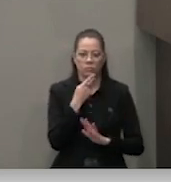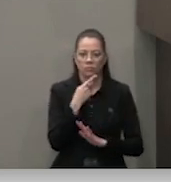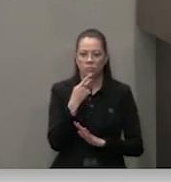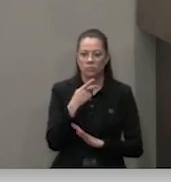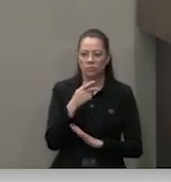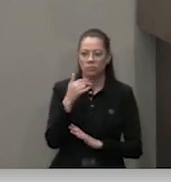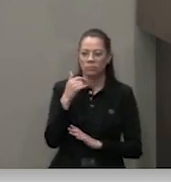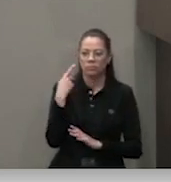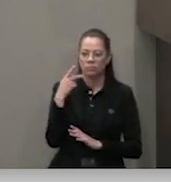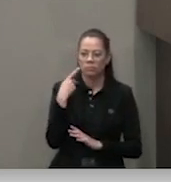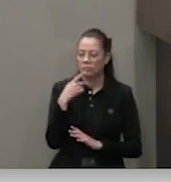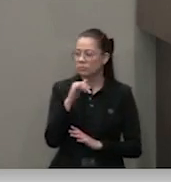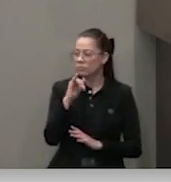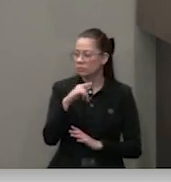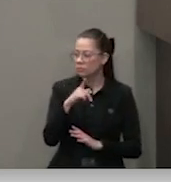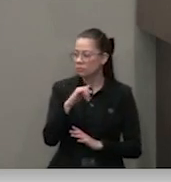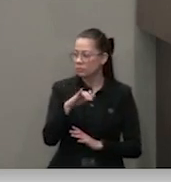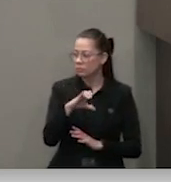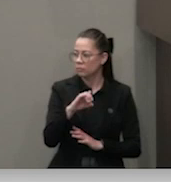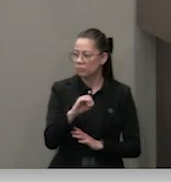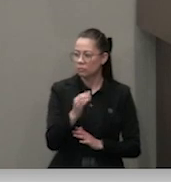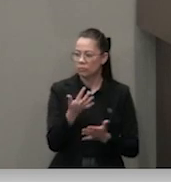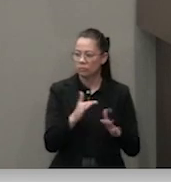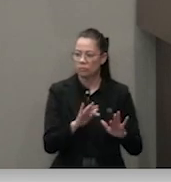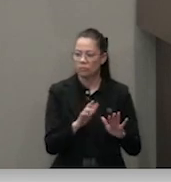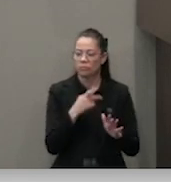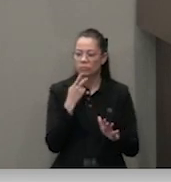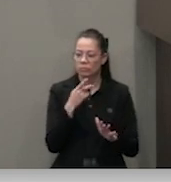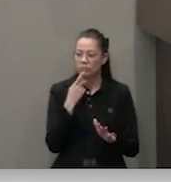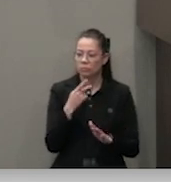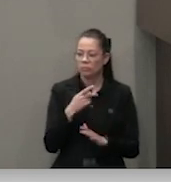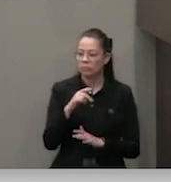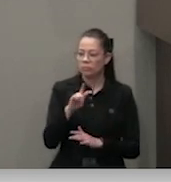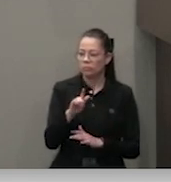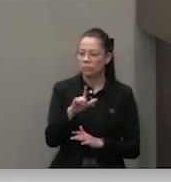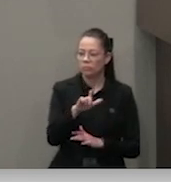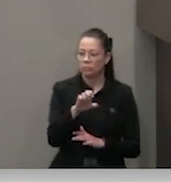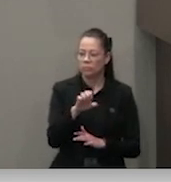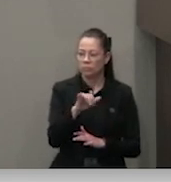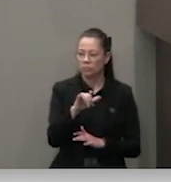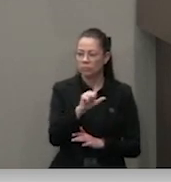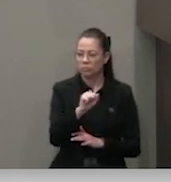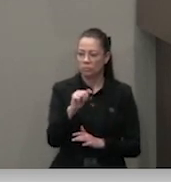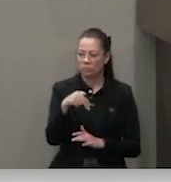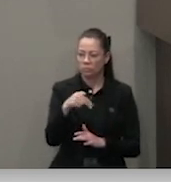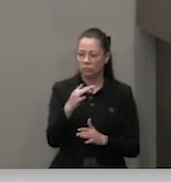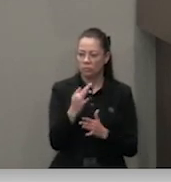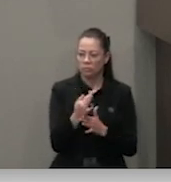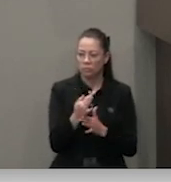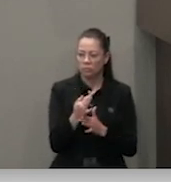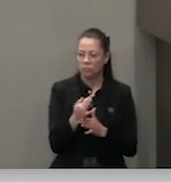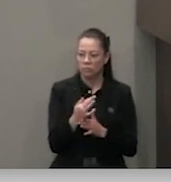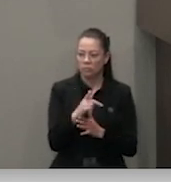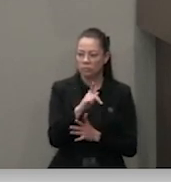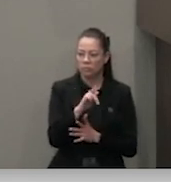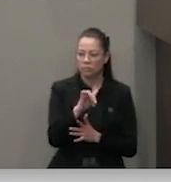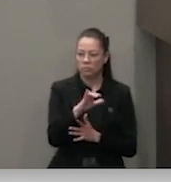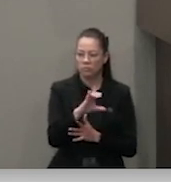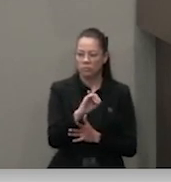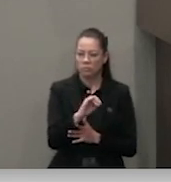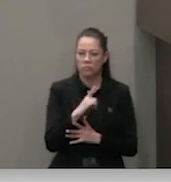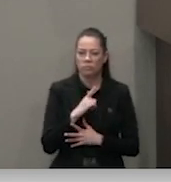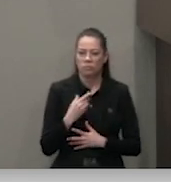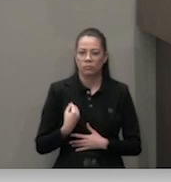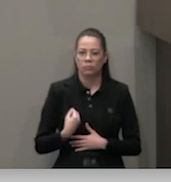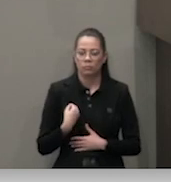Vereador inar Vieira doss Santos declina Vereador gleon consalter ausente Vereador Jordan crug Campos